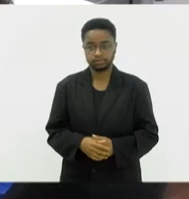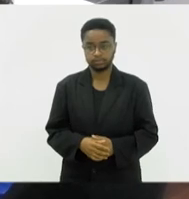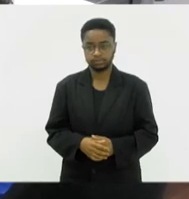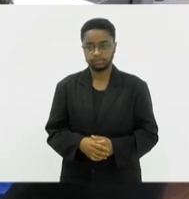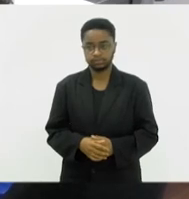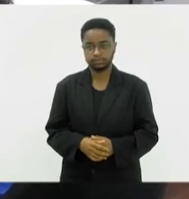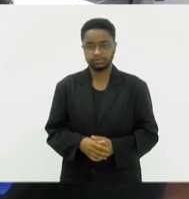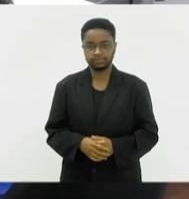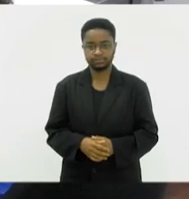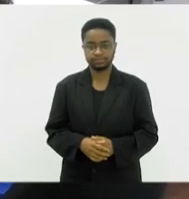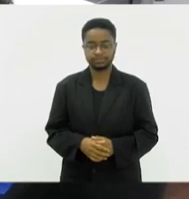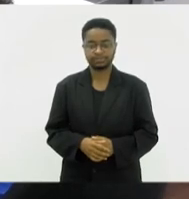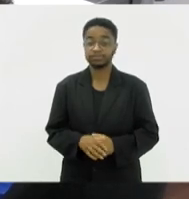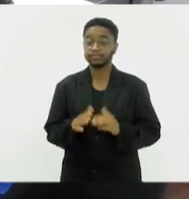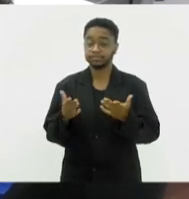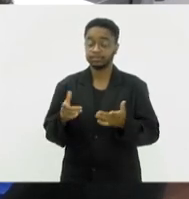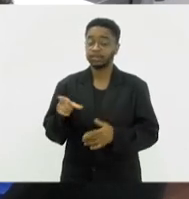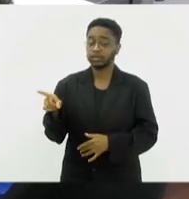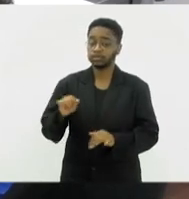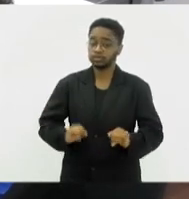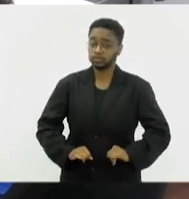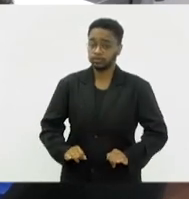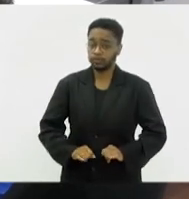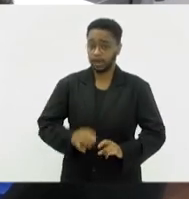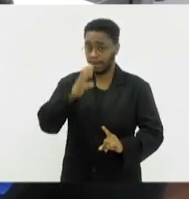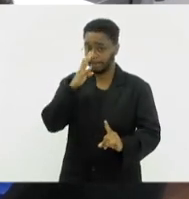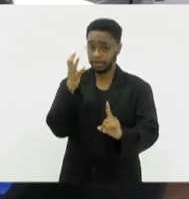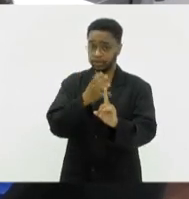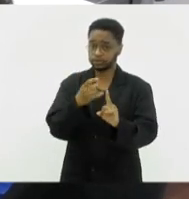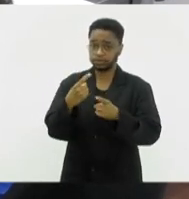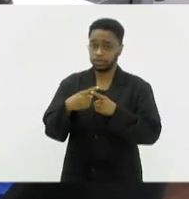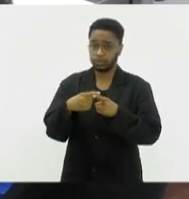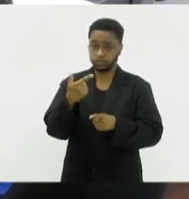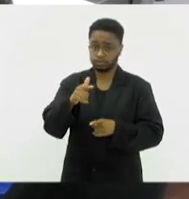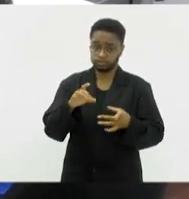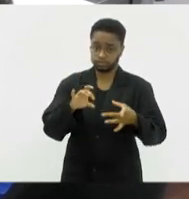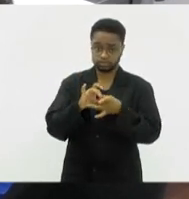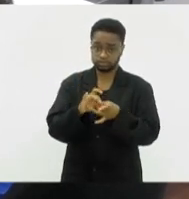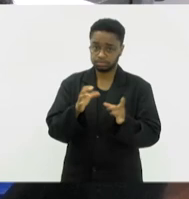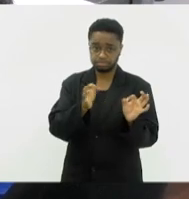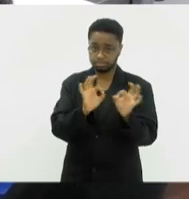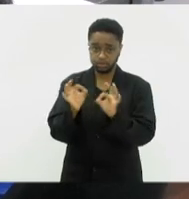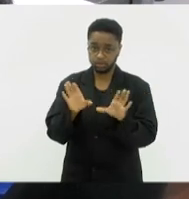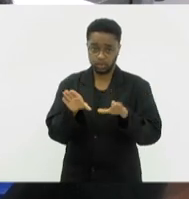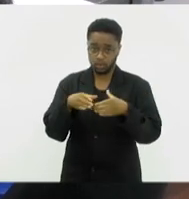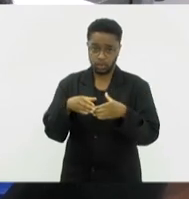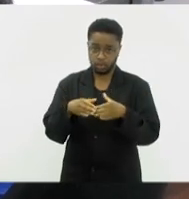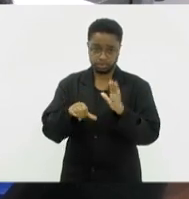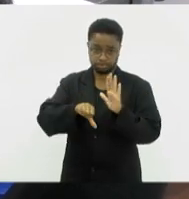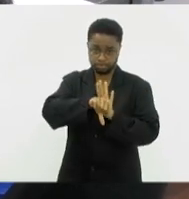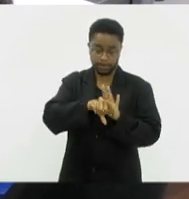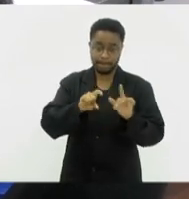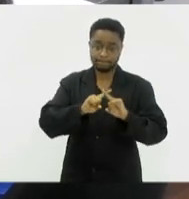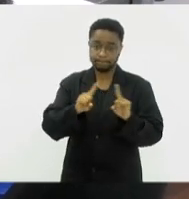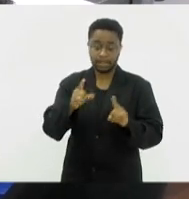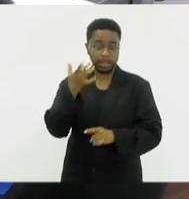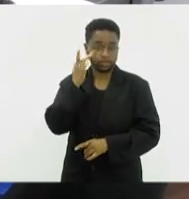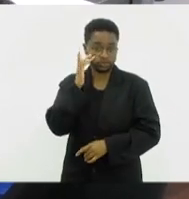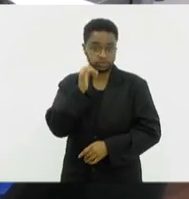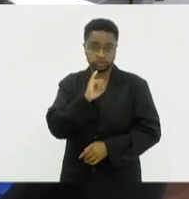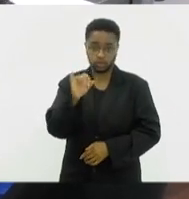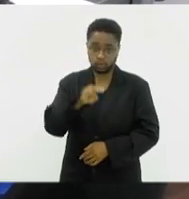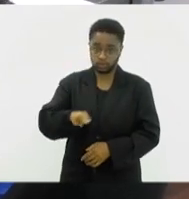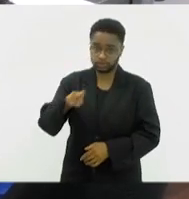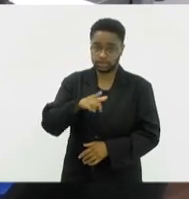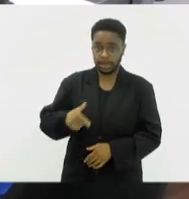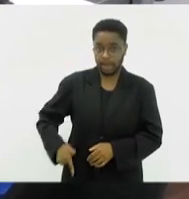Nesse caso, ele sofria uma ameaça, não integrava nenhuma facção criminosa, sofria uma ameaça e achou que, utilizando uma arma irregular mesmo, sem